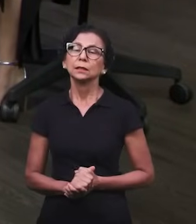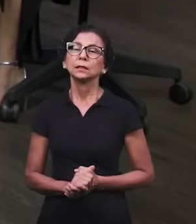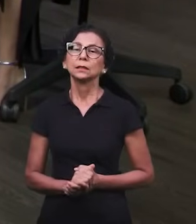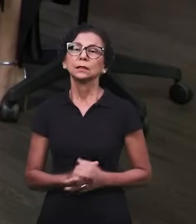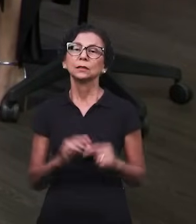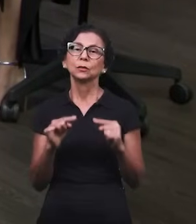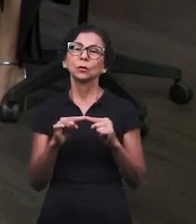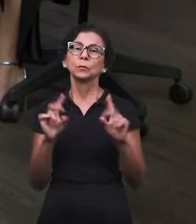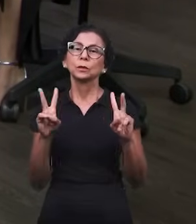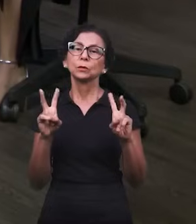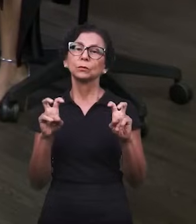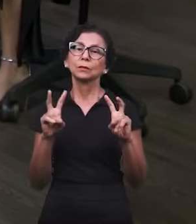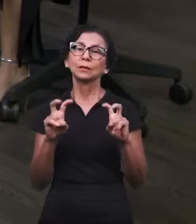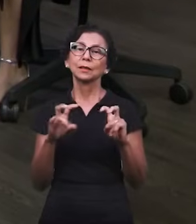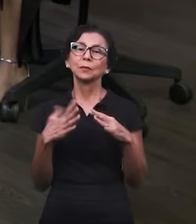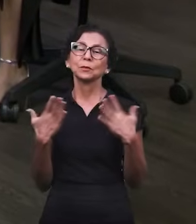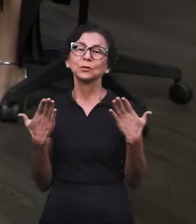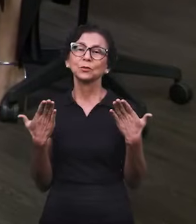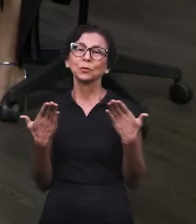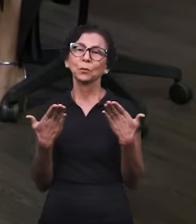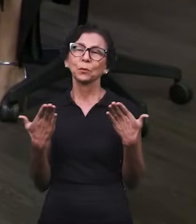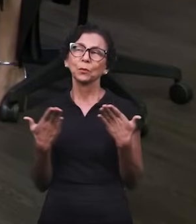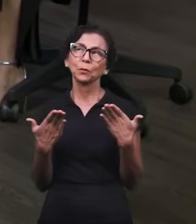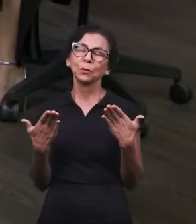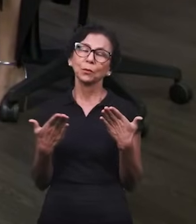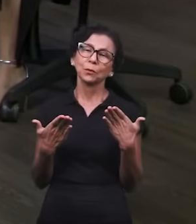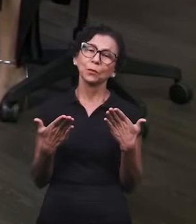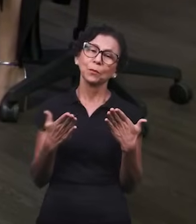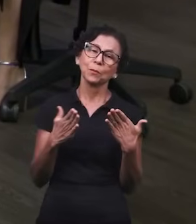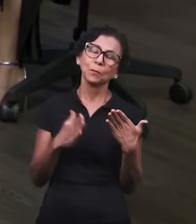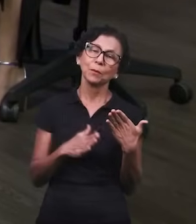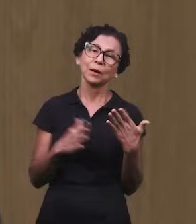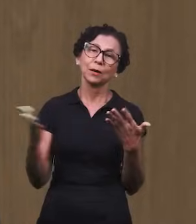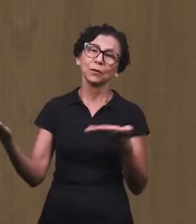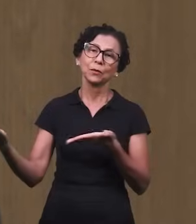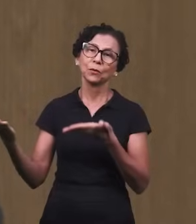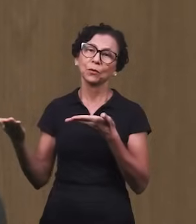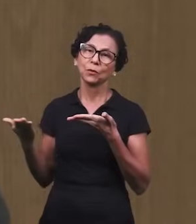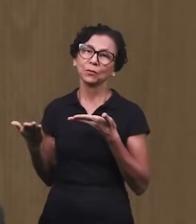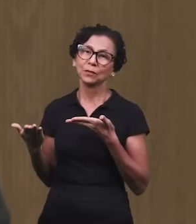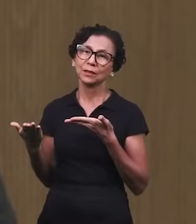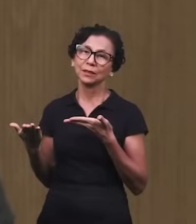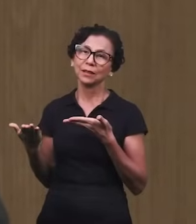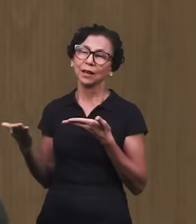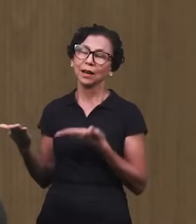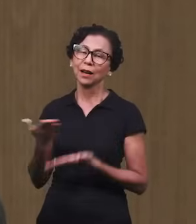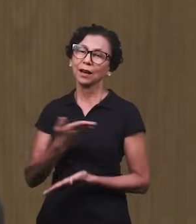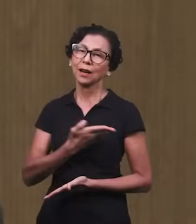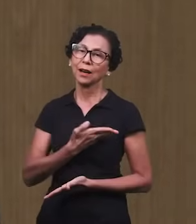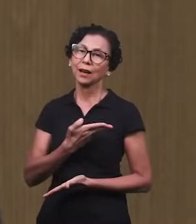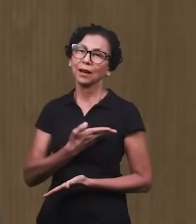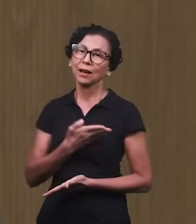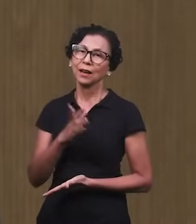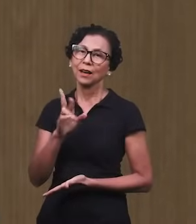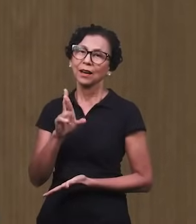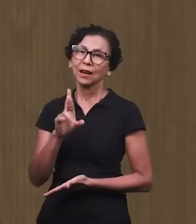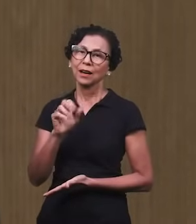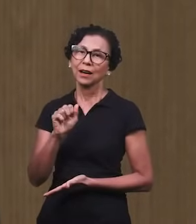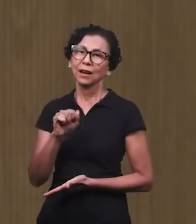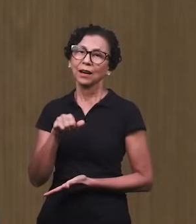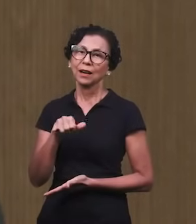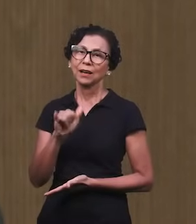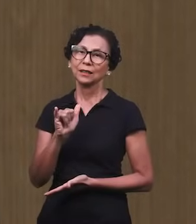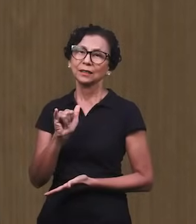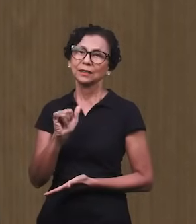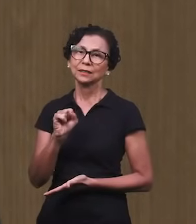tema. Raíssa, paz do Senhor, tudo bem? A paz do Senhor, pastor Josias, a paz do Senhor, pastor Adriano e a todos os jovens, que estão aqui e que